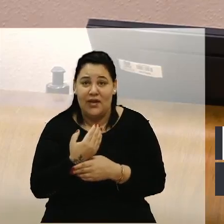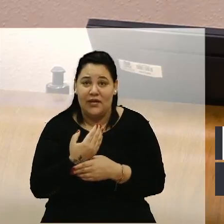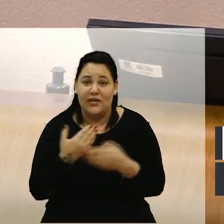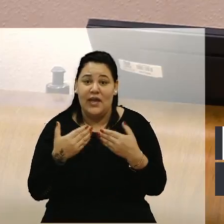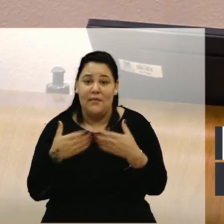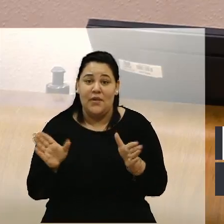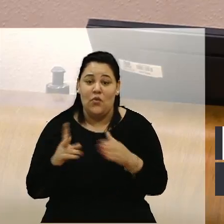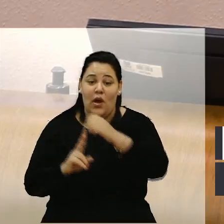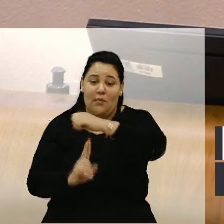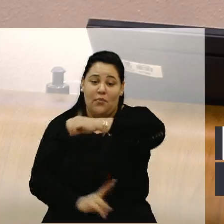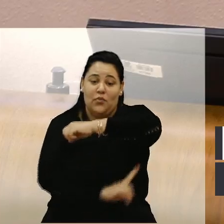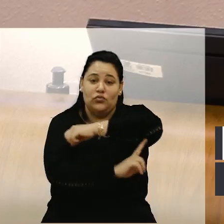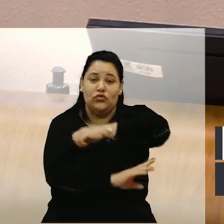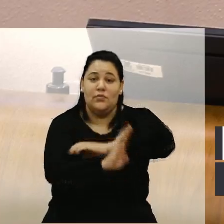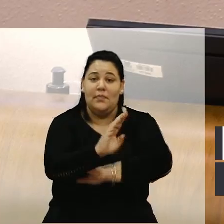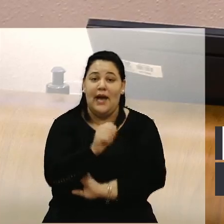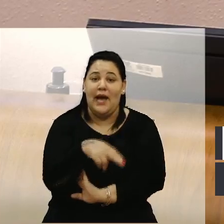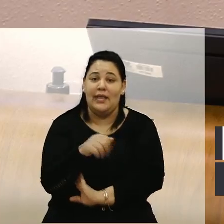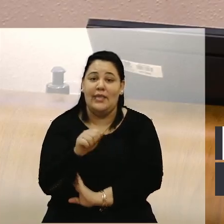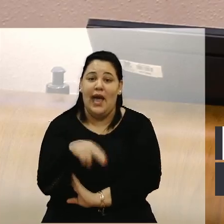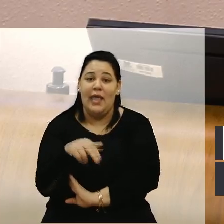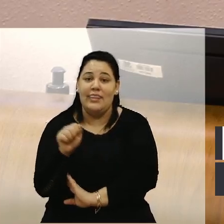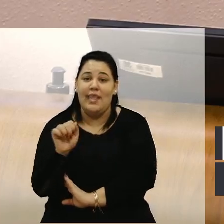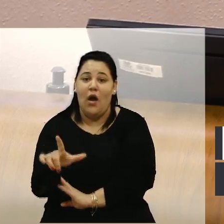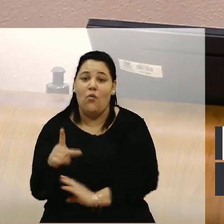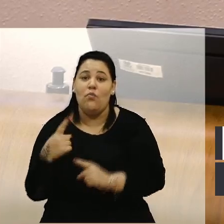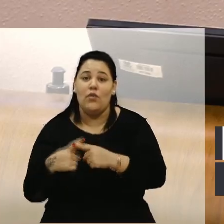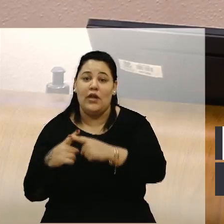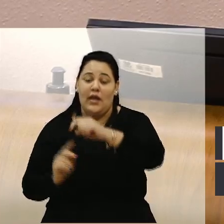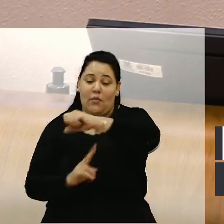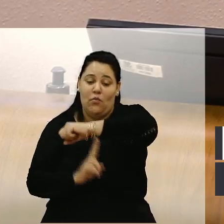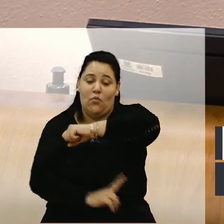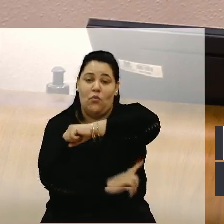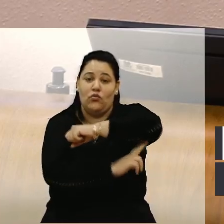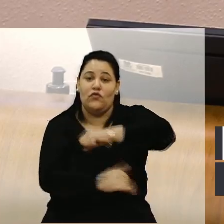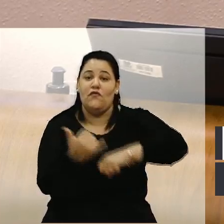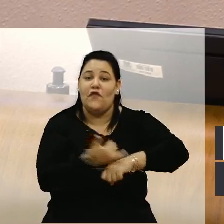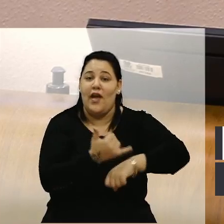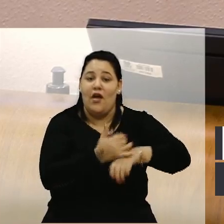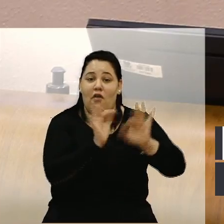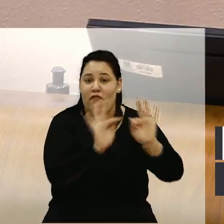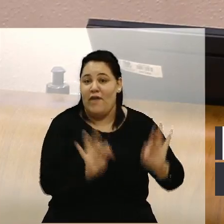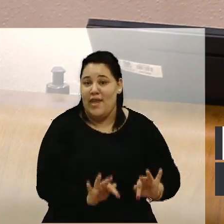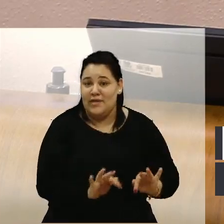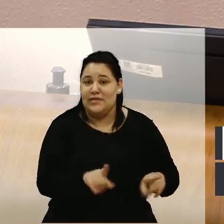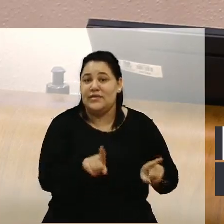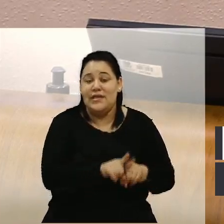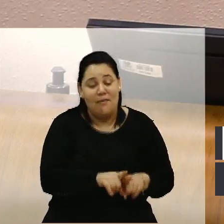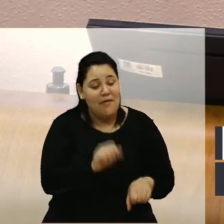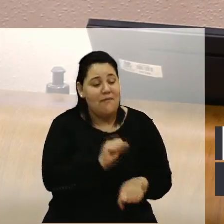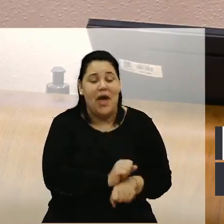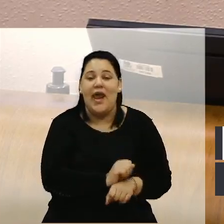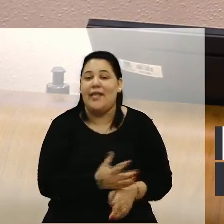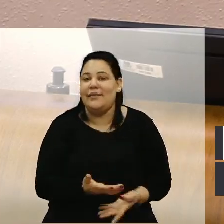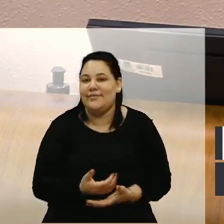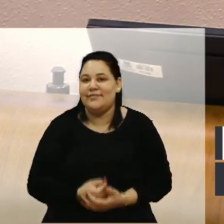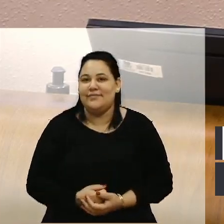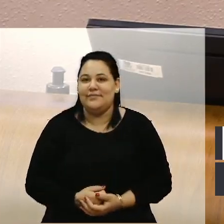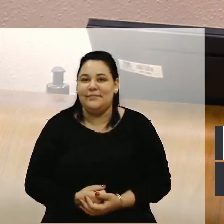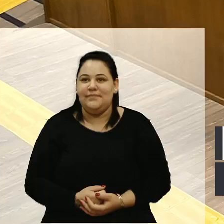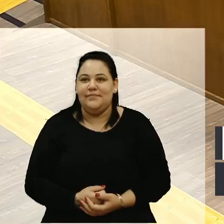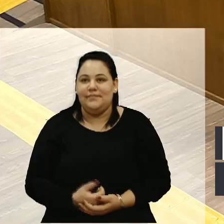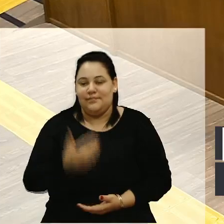Bananal. Ainda bem, porque a ponte de ferro lá da Feliz vai ser interditada. Então, olha a situação que as pessoas passam. Obrigado,